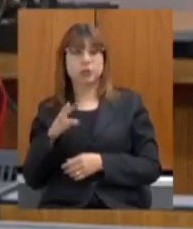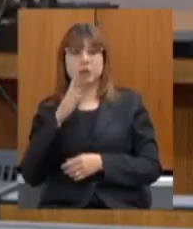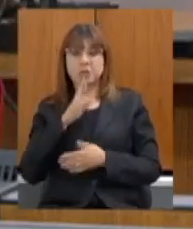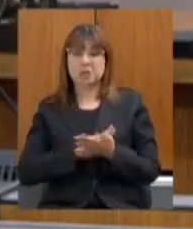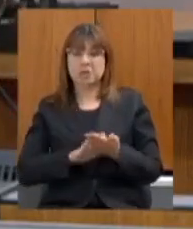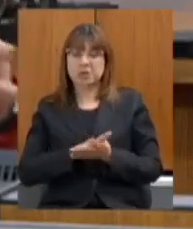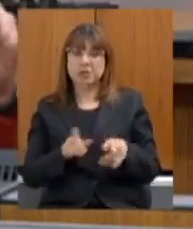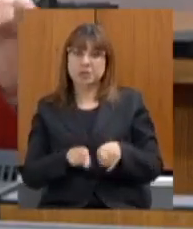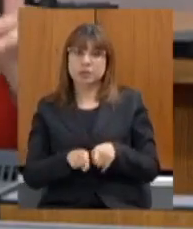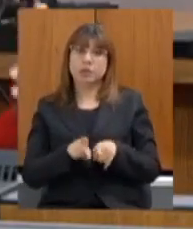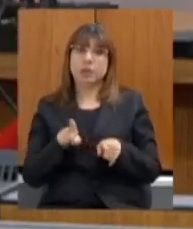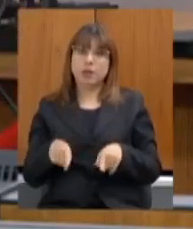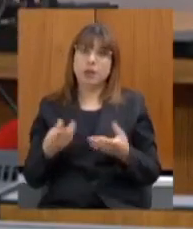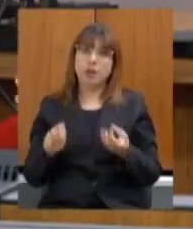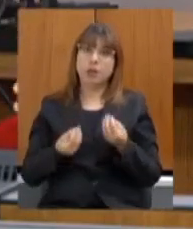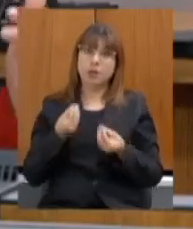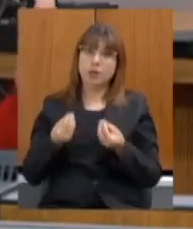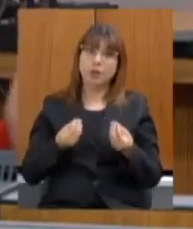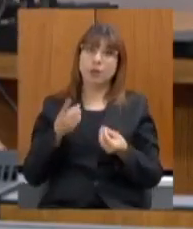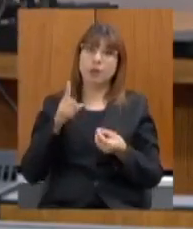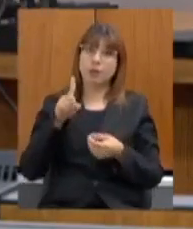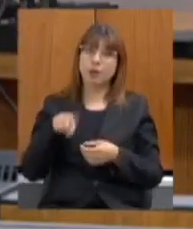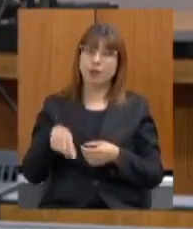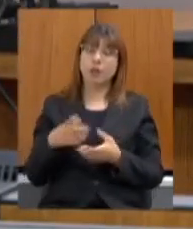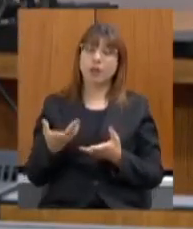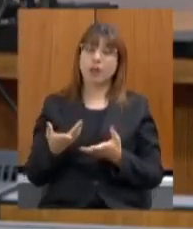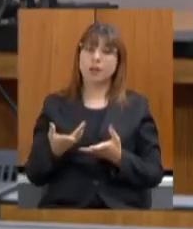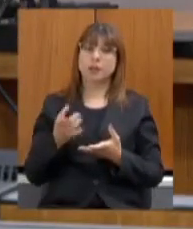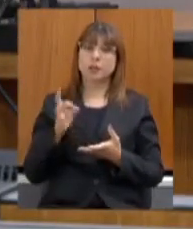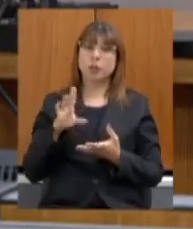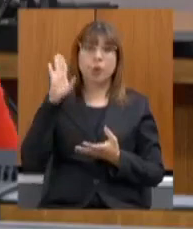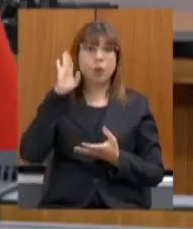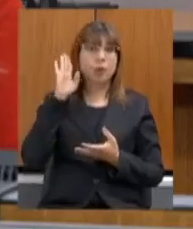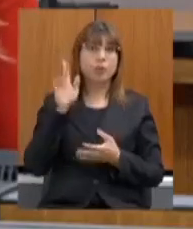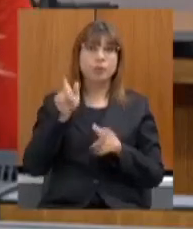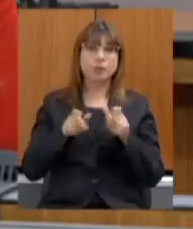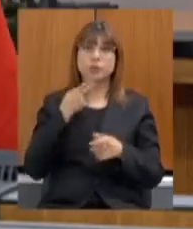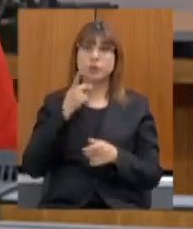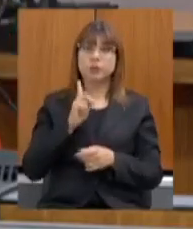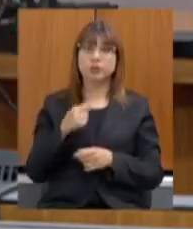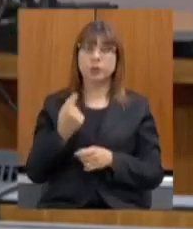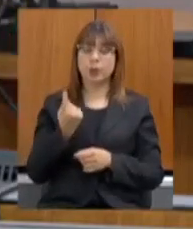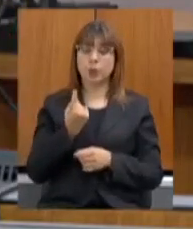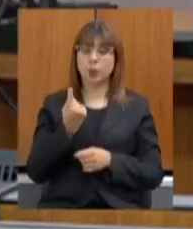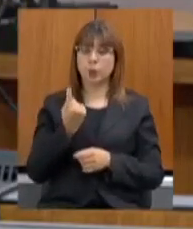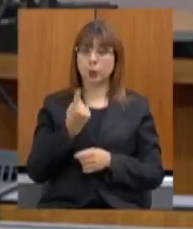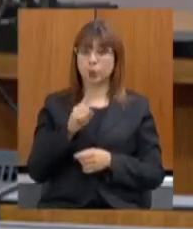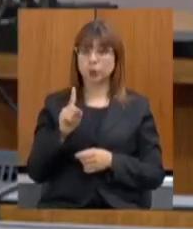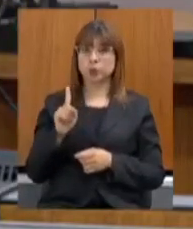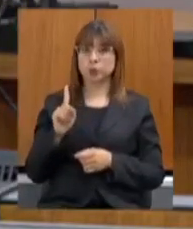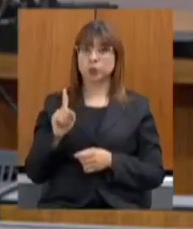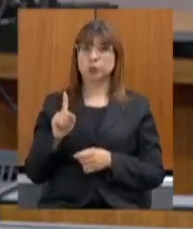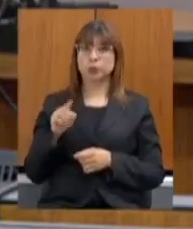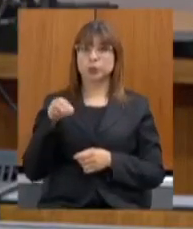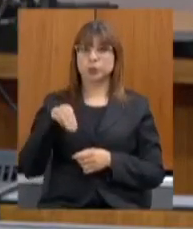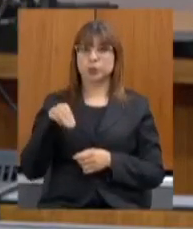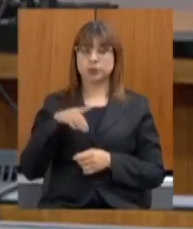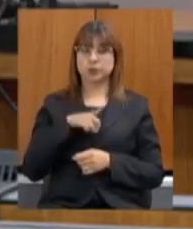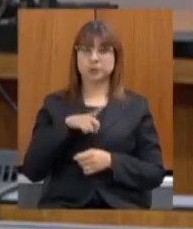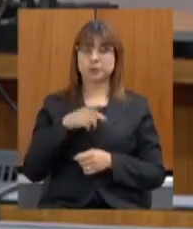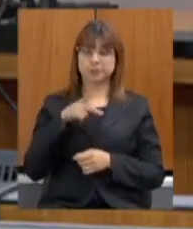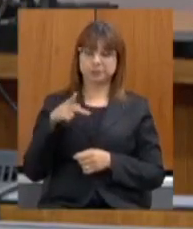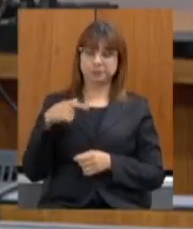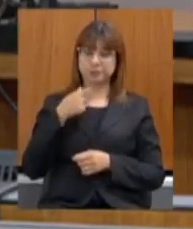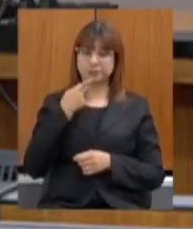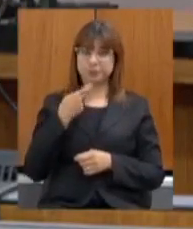como estabelecer relações democráticas, para além da escuta. Eu vou gastar o último minuto que me resta, presidente,